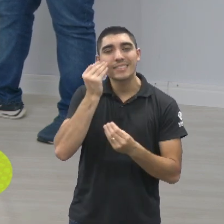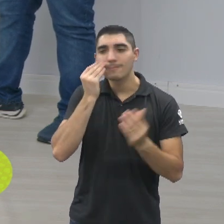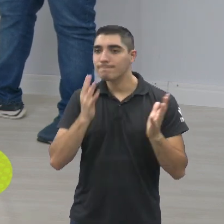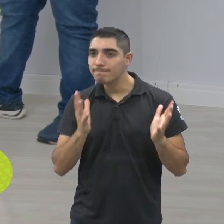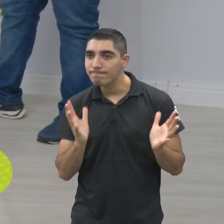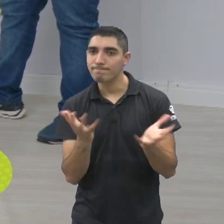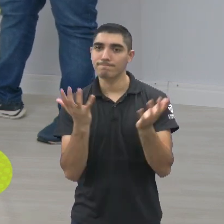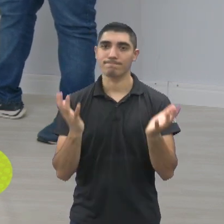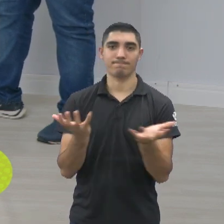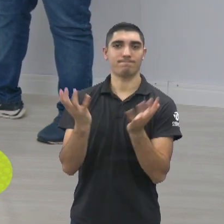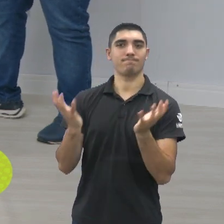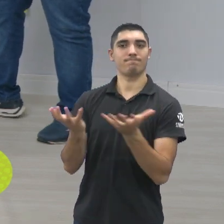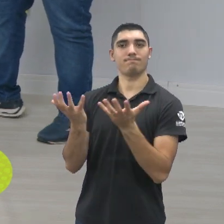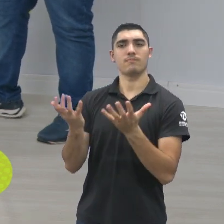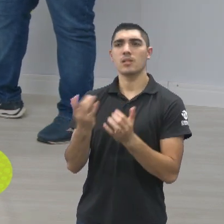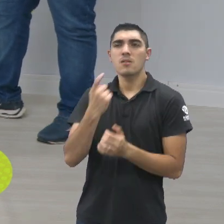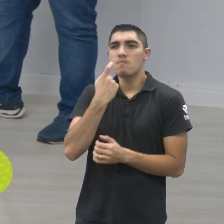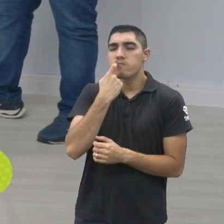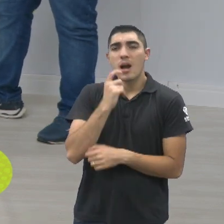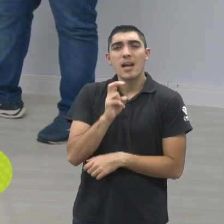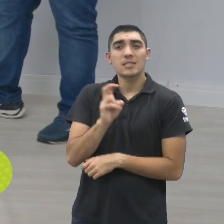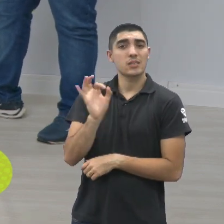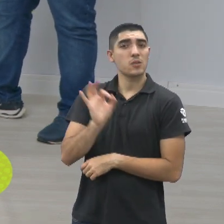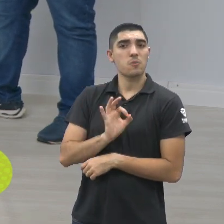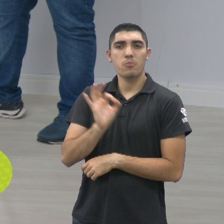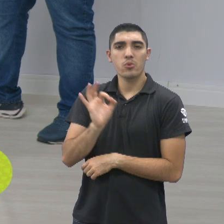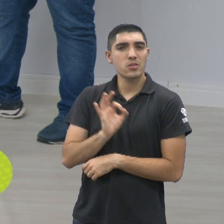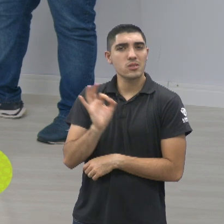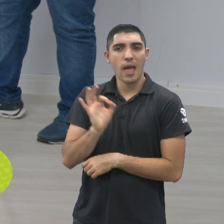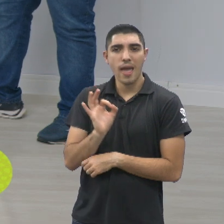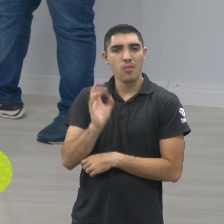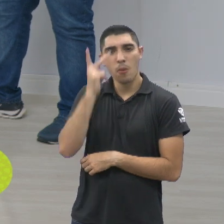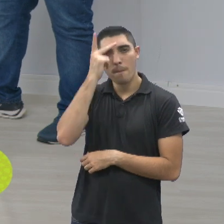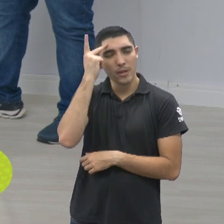trazer, nem que seja 5% da torcida que vai acompanhar o São